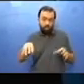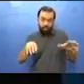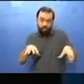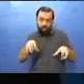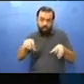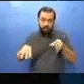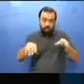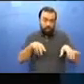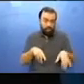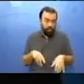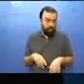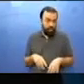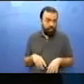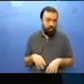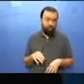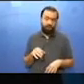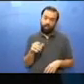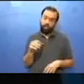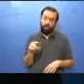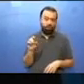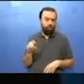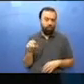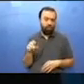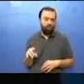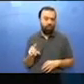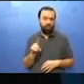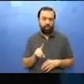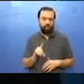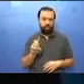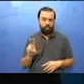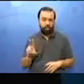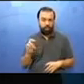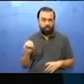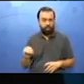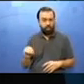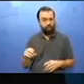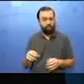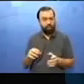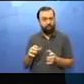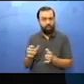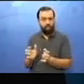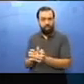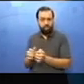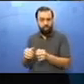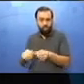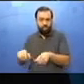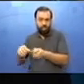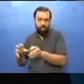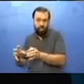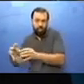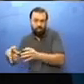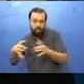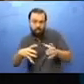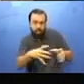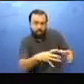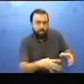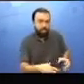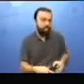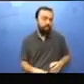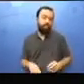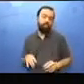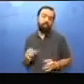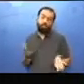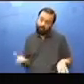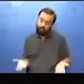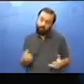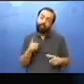cada desova, ela abre apenas 120 ninhos. É muito pouco em comparação com as outras tartarugas. Esse também é um motivo